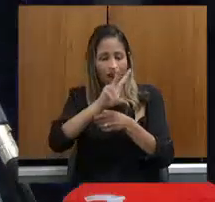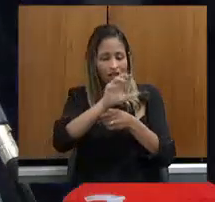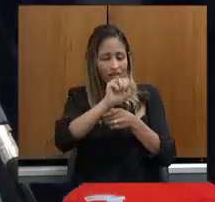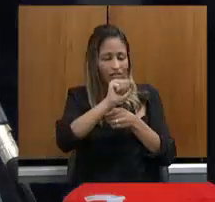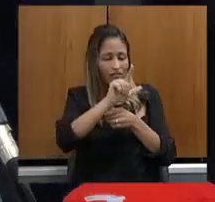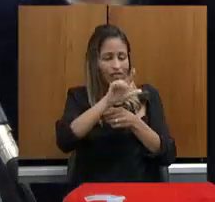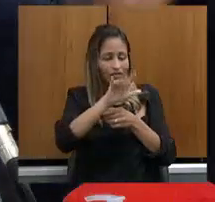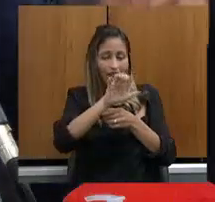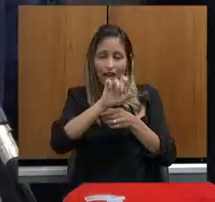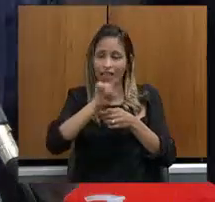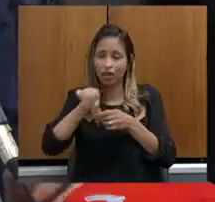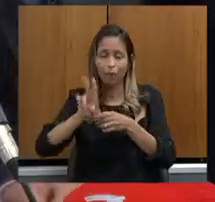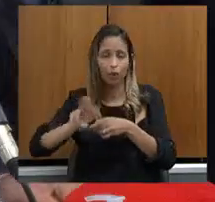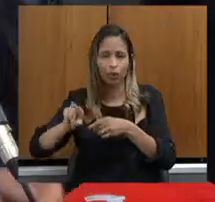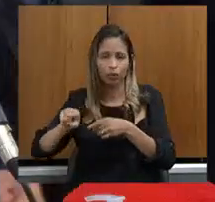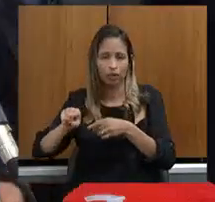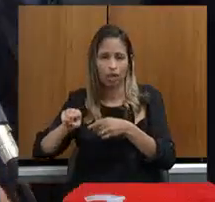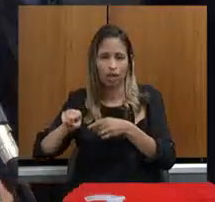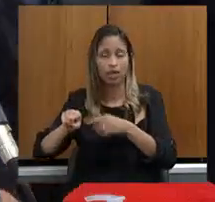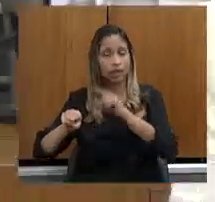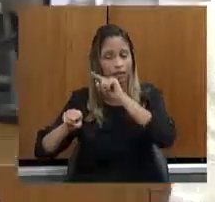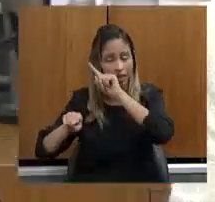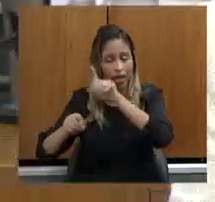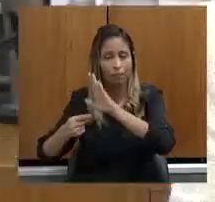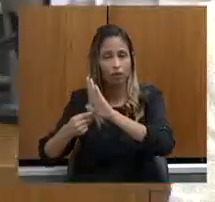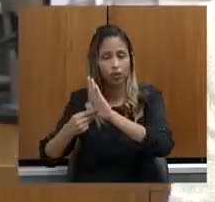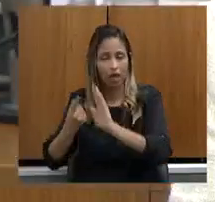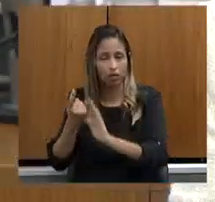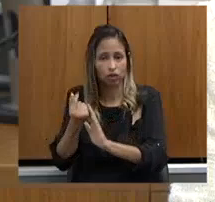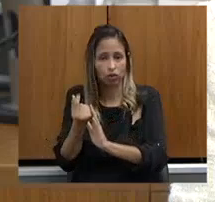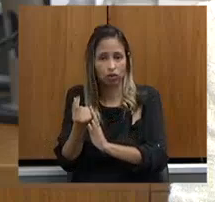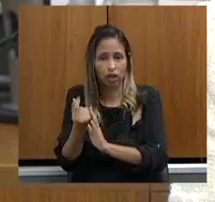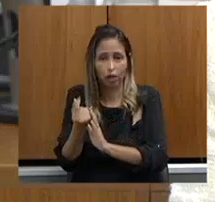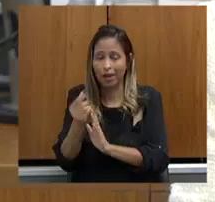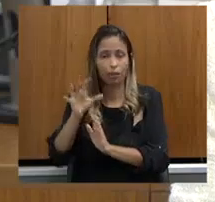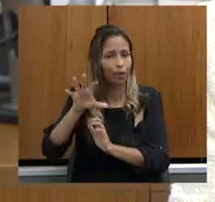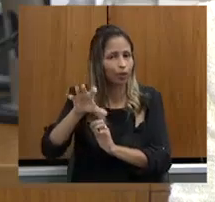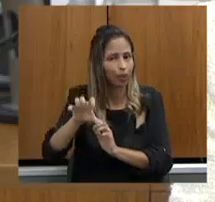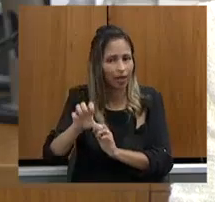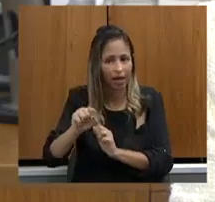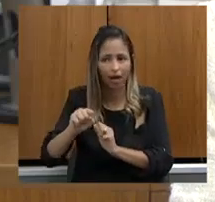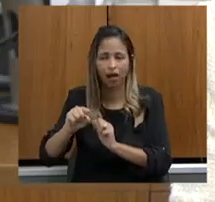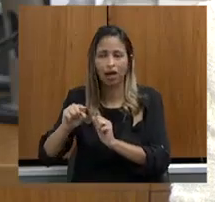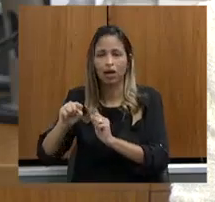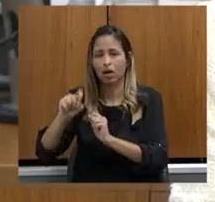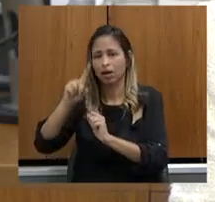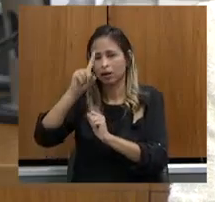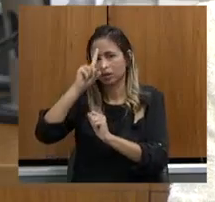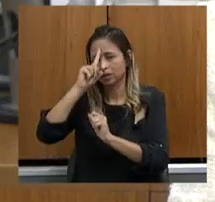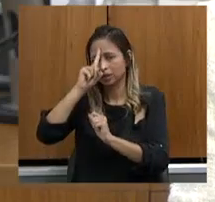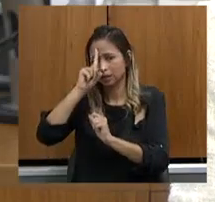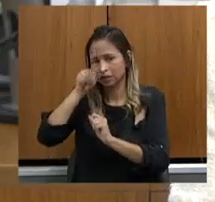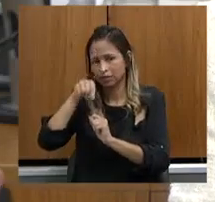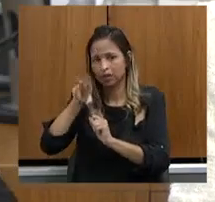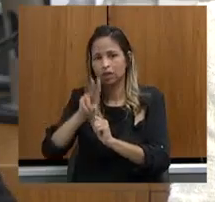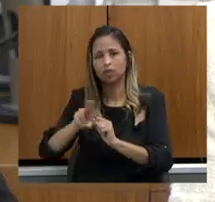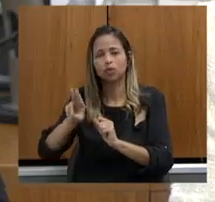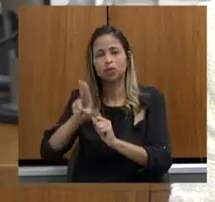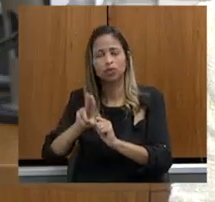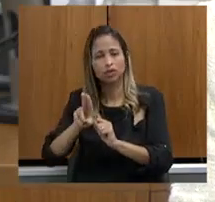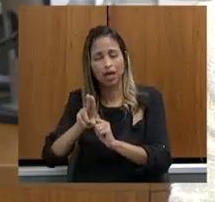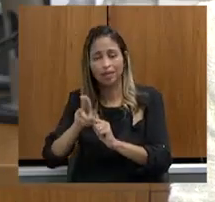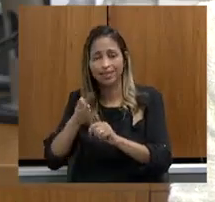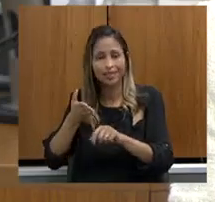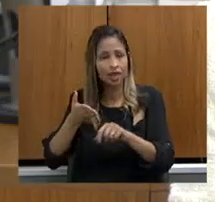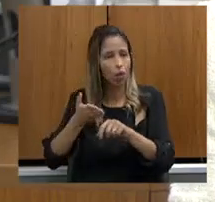ele tem lá demonstrado do seu caixa mas esse caixa não pode ser tocado porque a determinação de como deve ser utilizado então isso